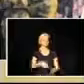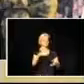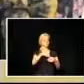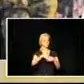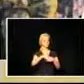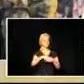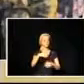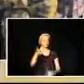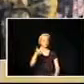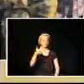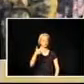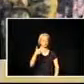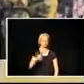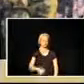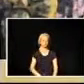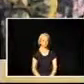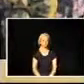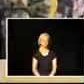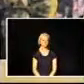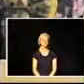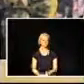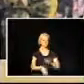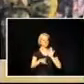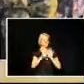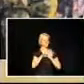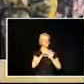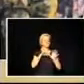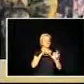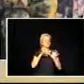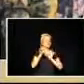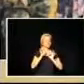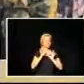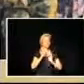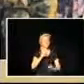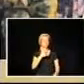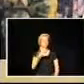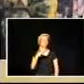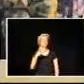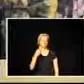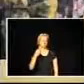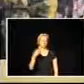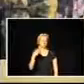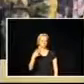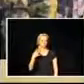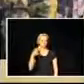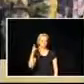Aprovado. Projeto de lei ordinária 39/2014. Vereador Digão.